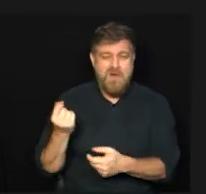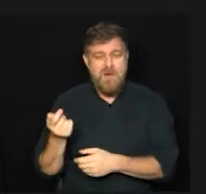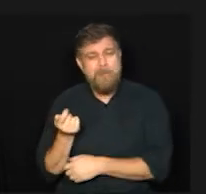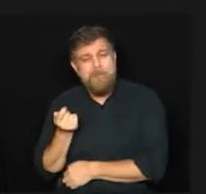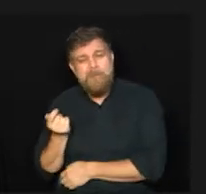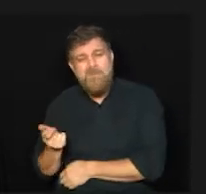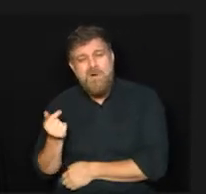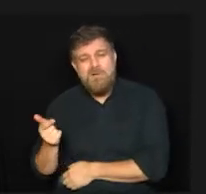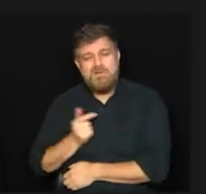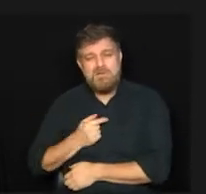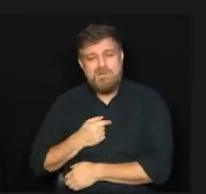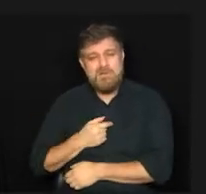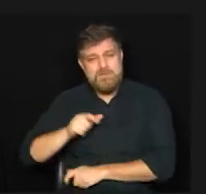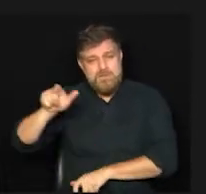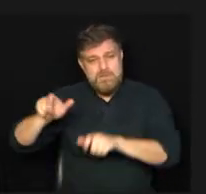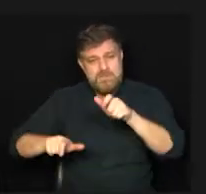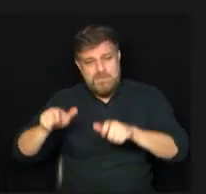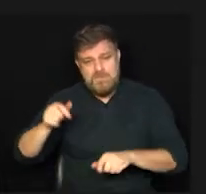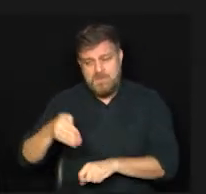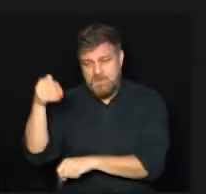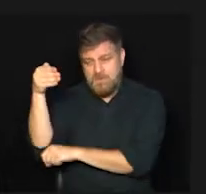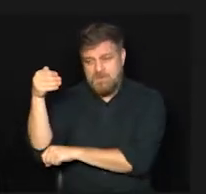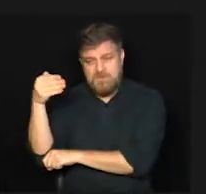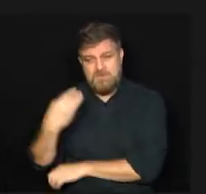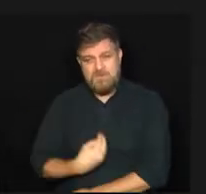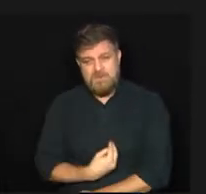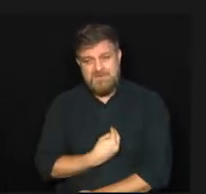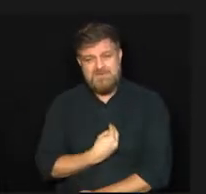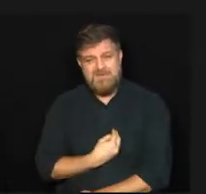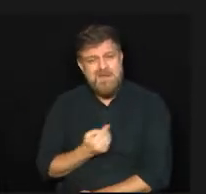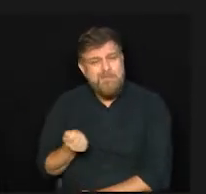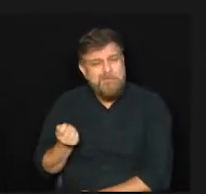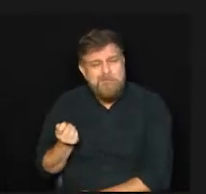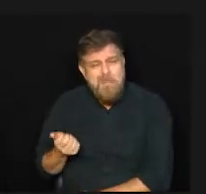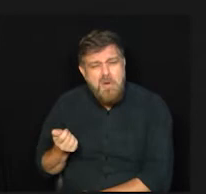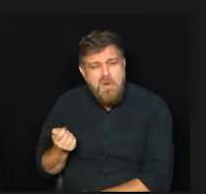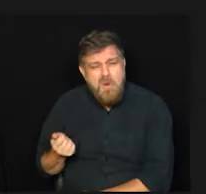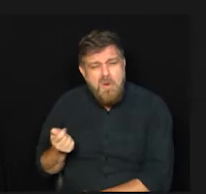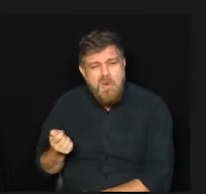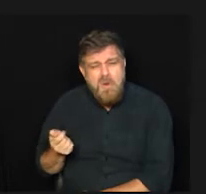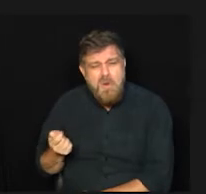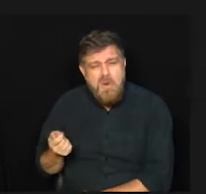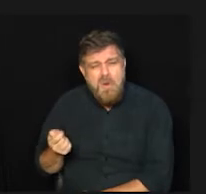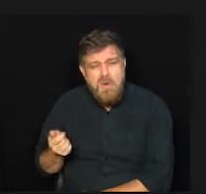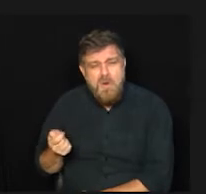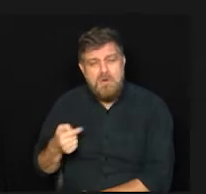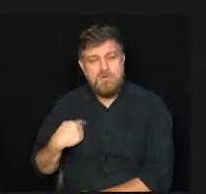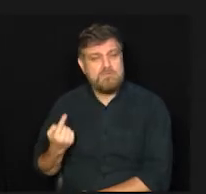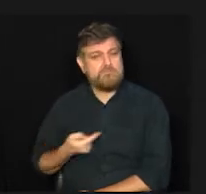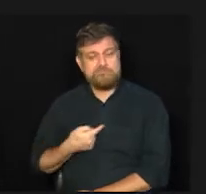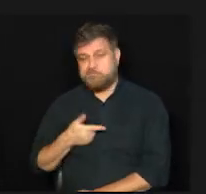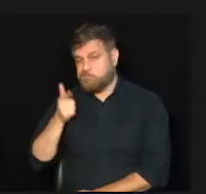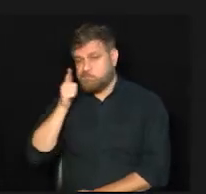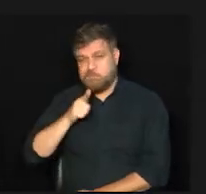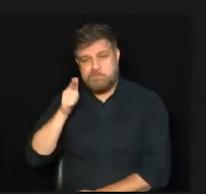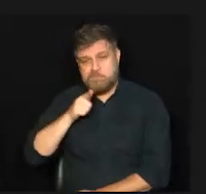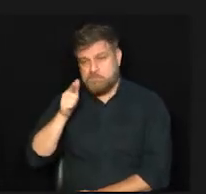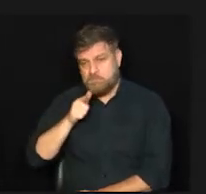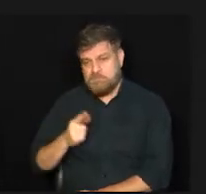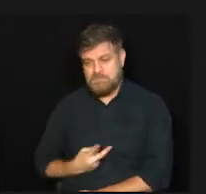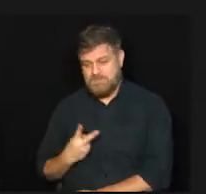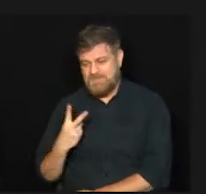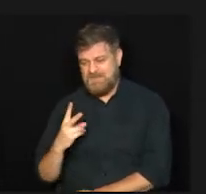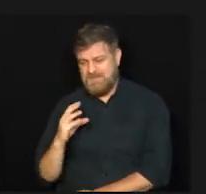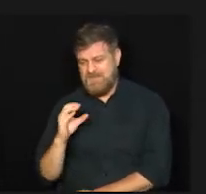temos algumas pessoas que moram aqui nos hotéis também, mas também muito pouco. E a gente não está passando de 20%